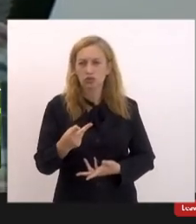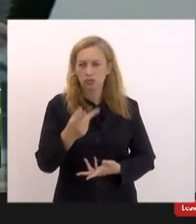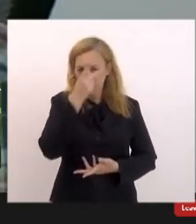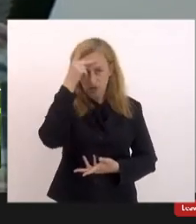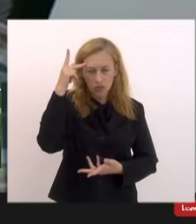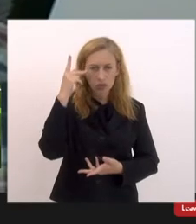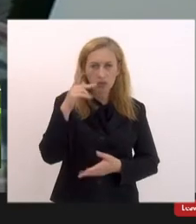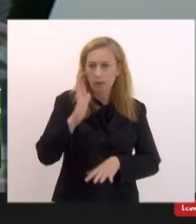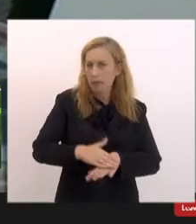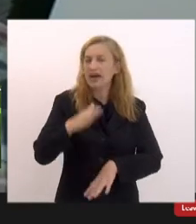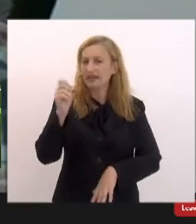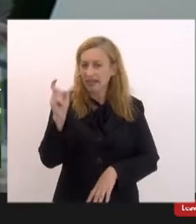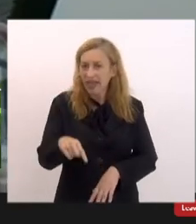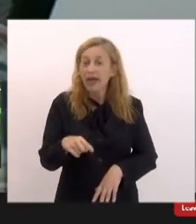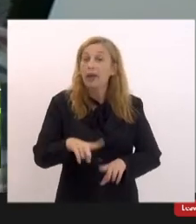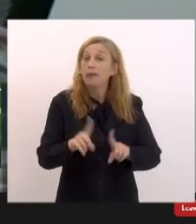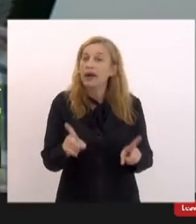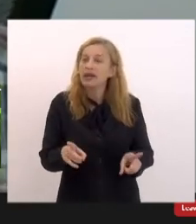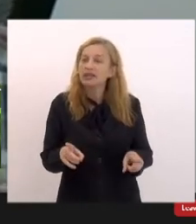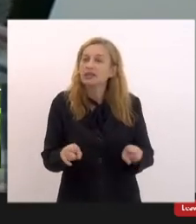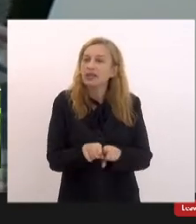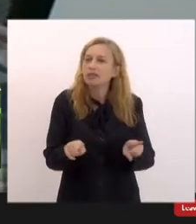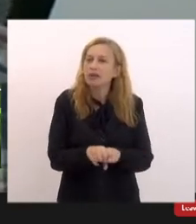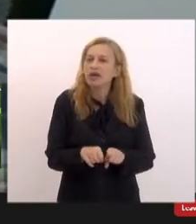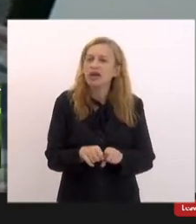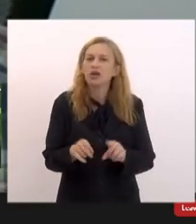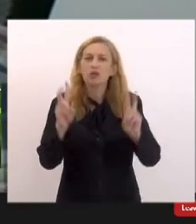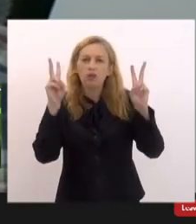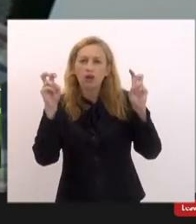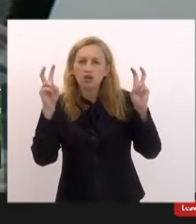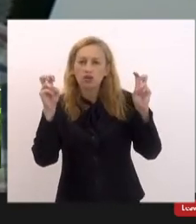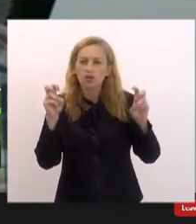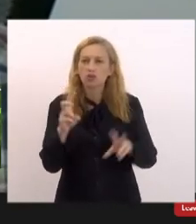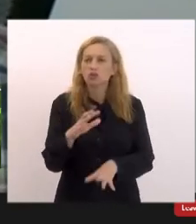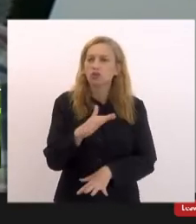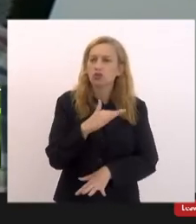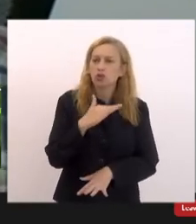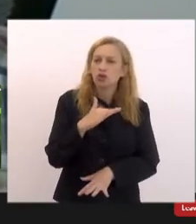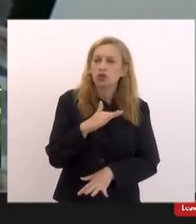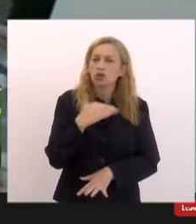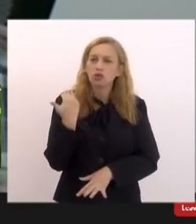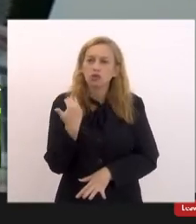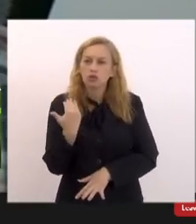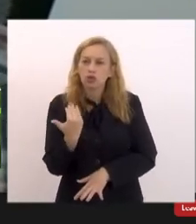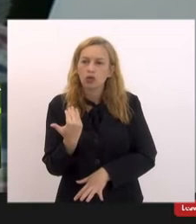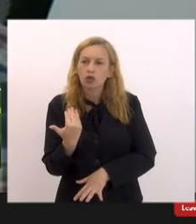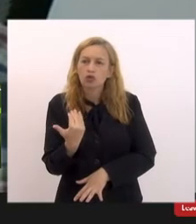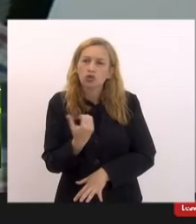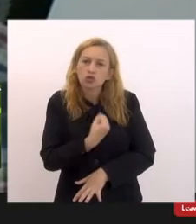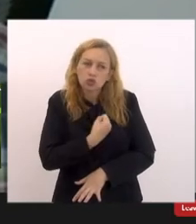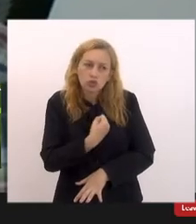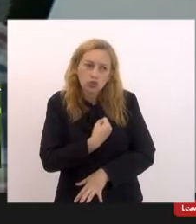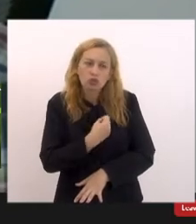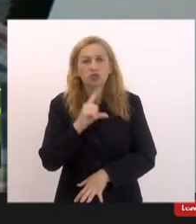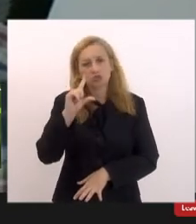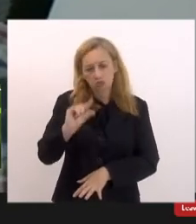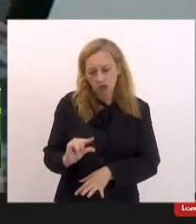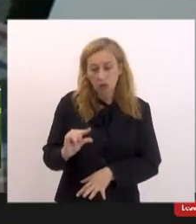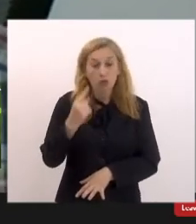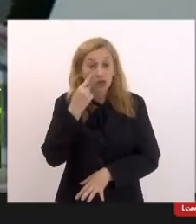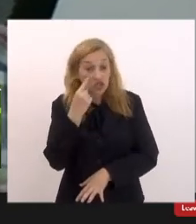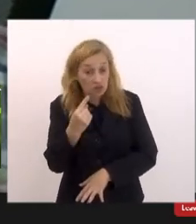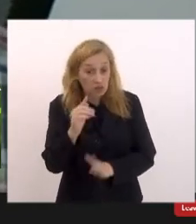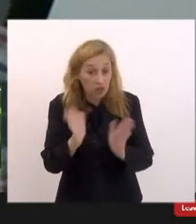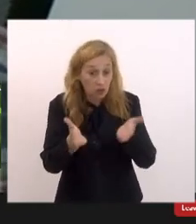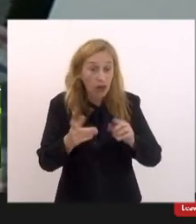né, praticamente. Mas, ao mesmo tempo, a questão da mortalidade bem menor, como a gente viu, internações, como já foi apresentado.